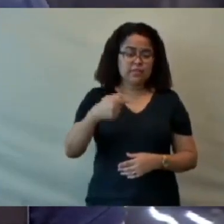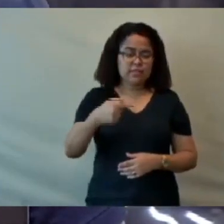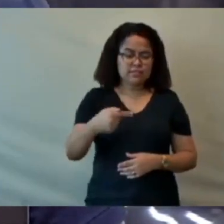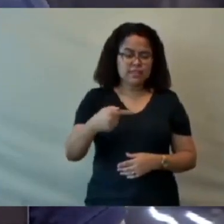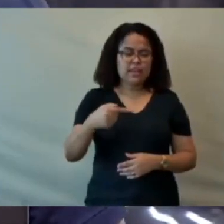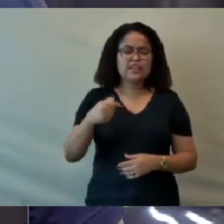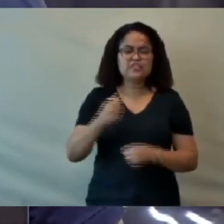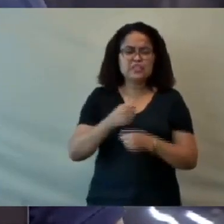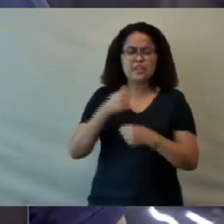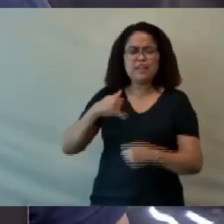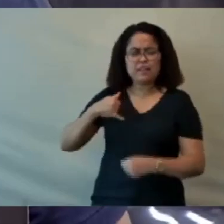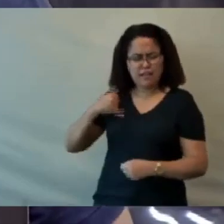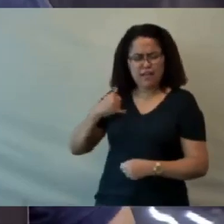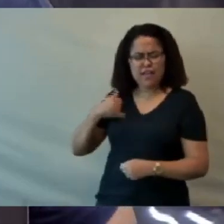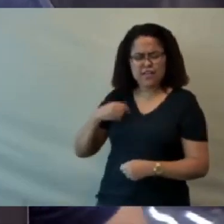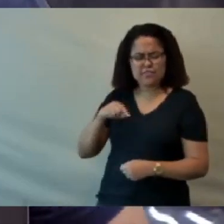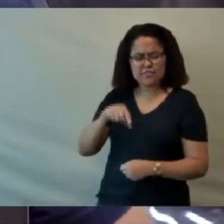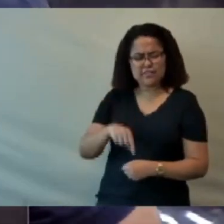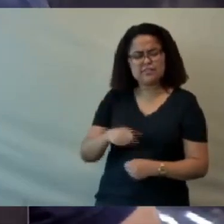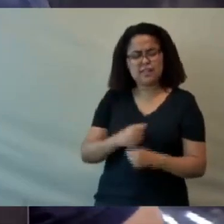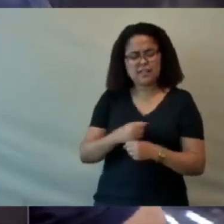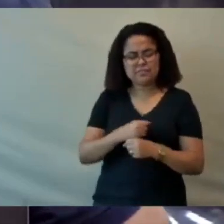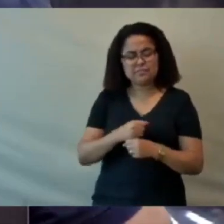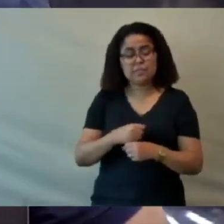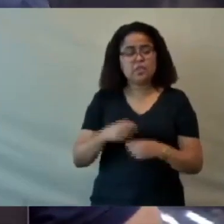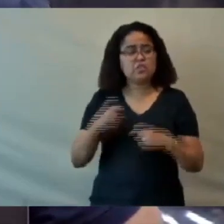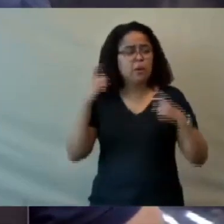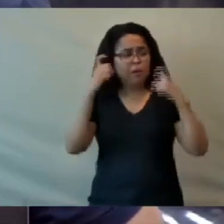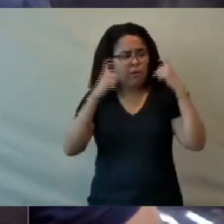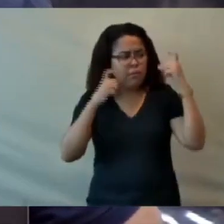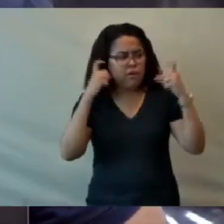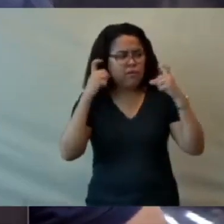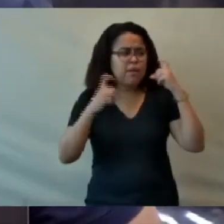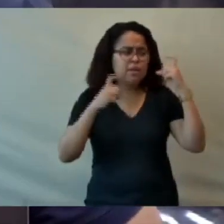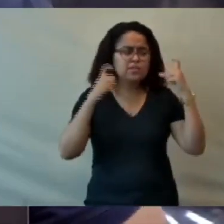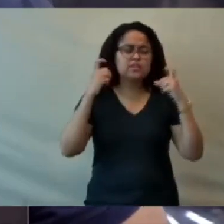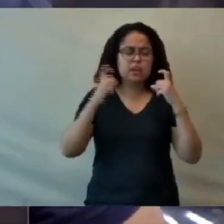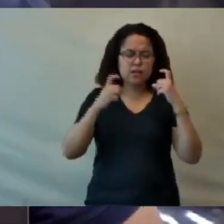grande com o tratamento que as pessoas